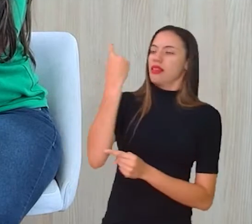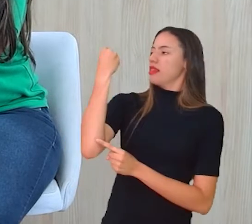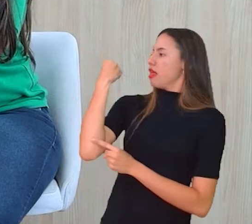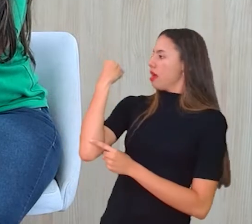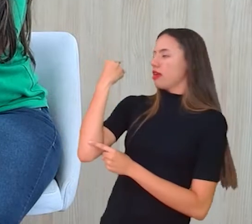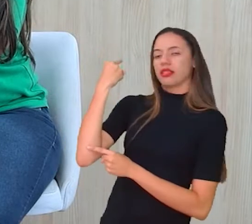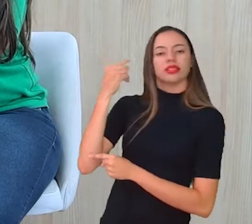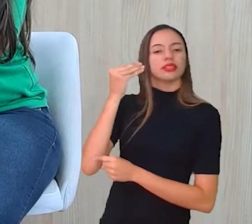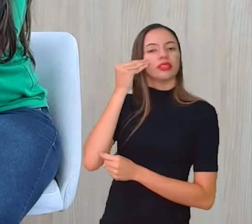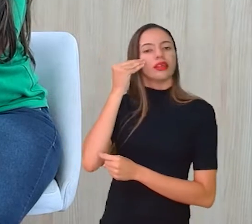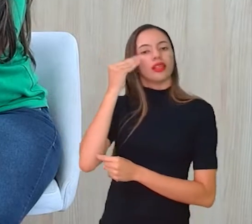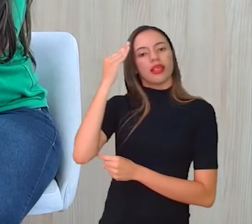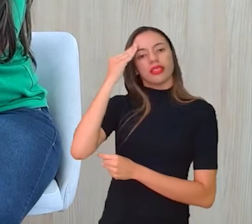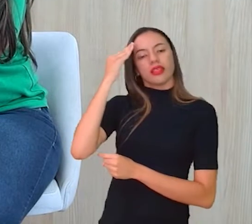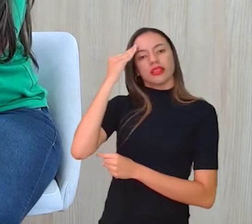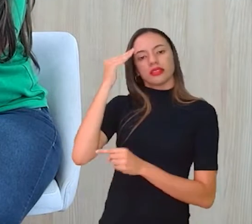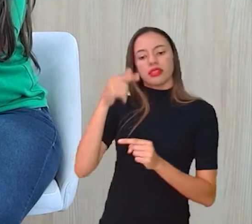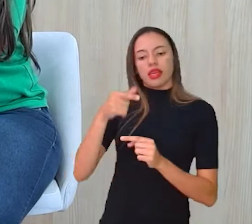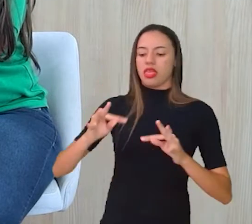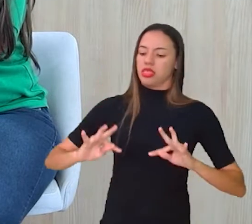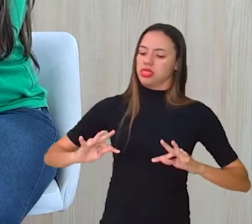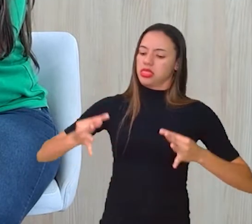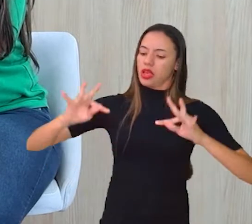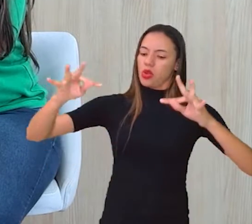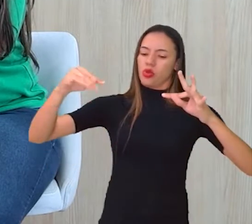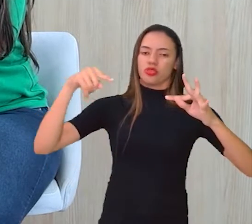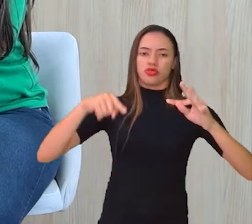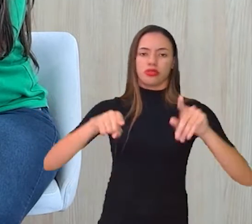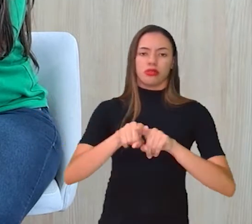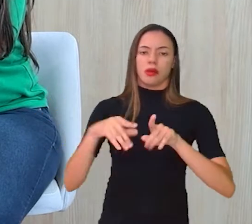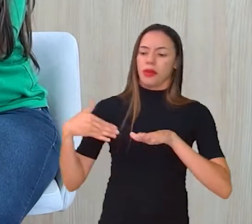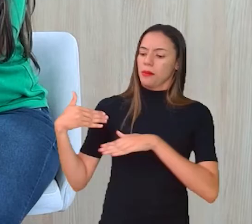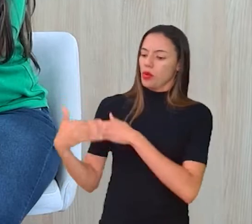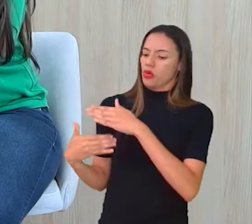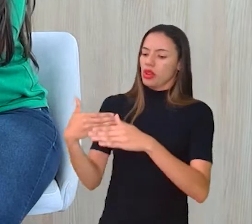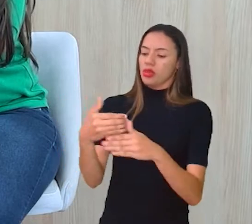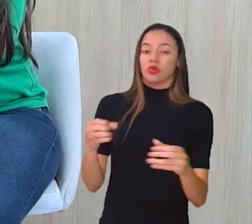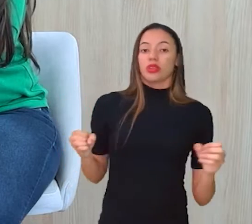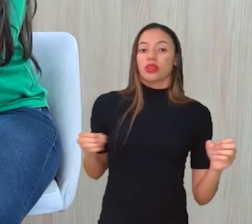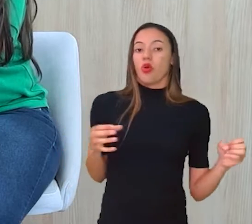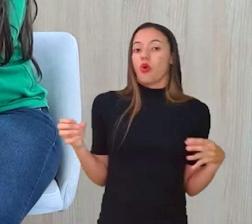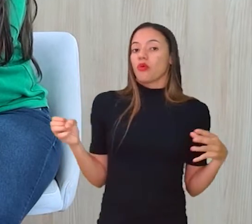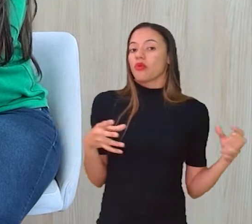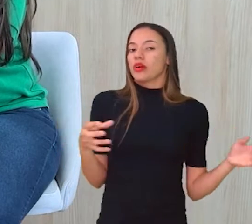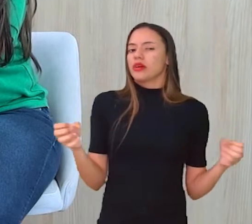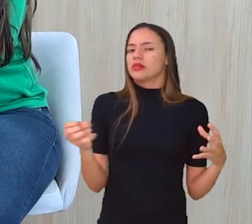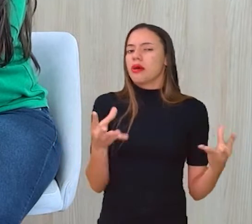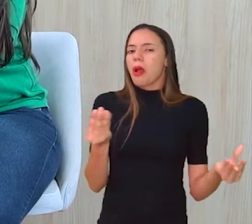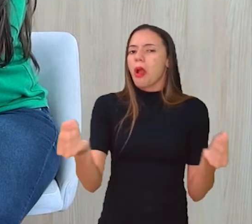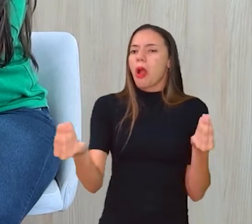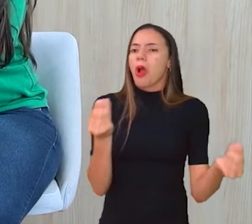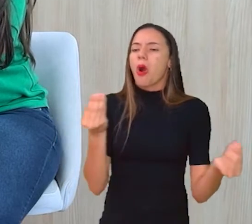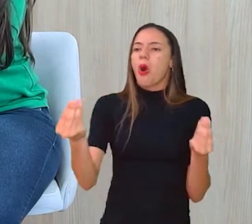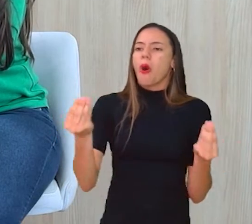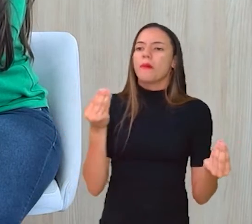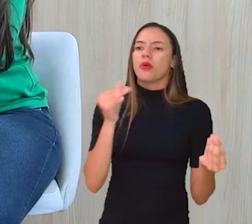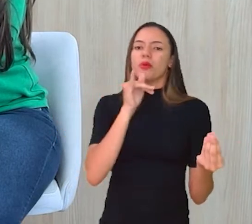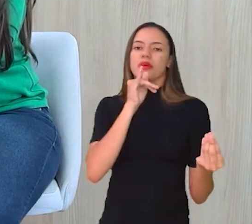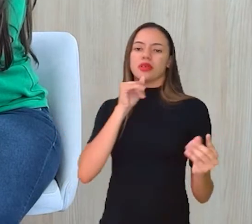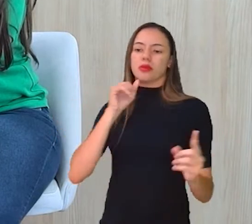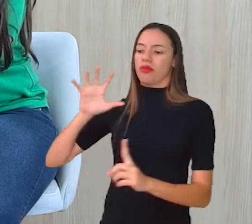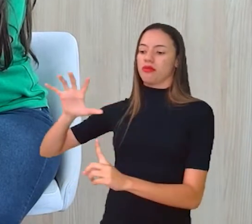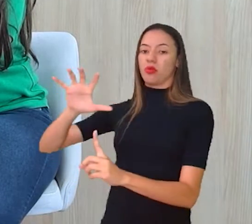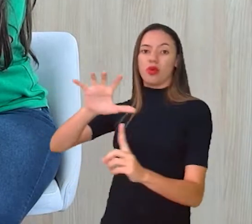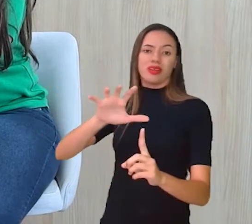um pouco como é que essas tecnologias e esses processos de inovação, eles chegam em várias partes